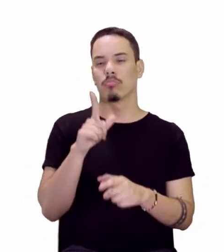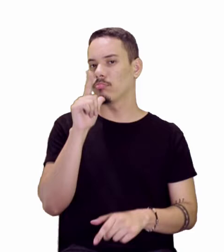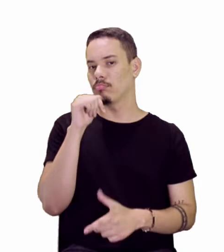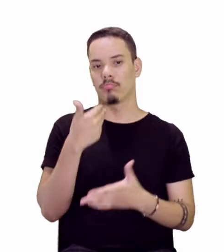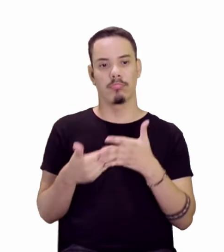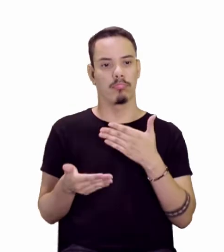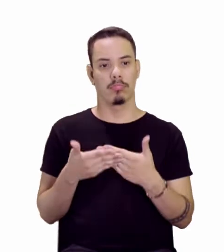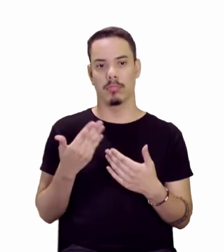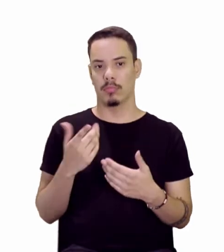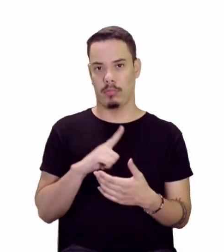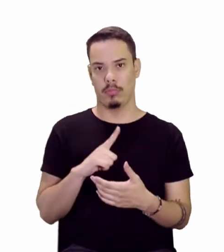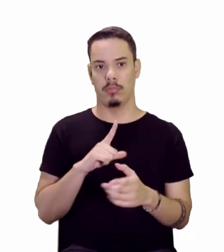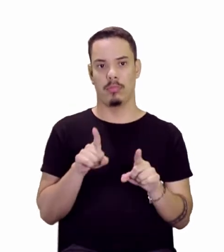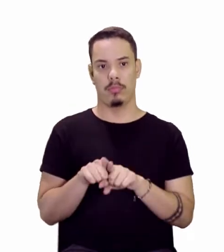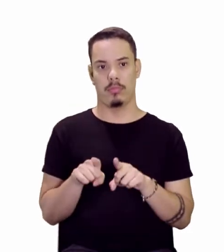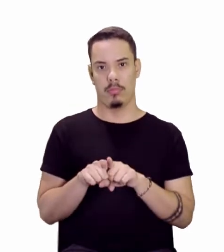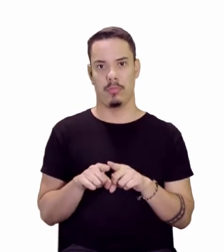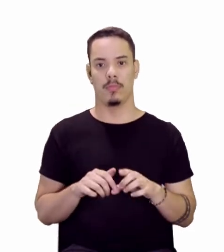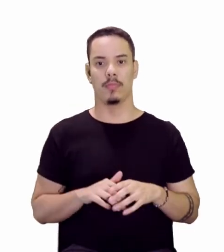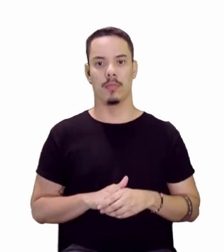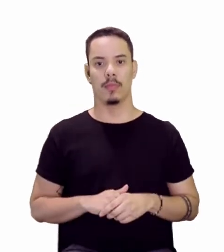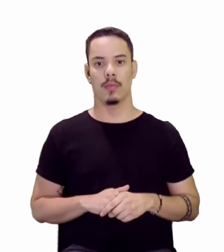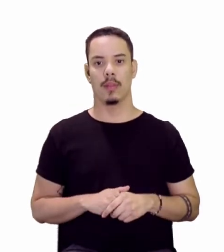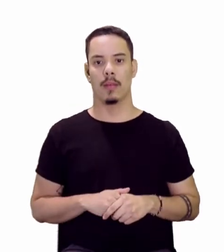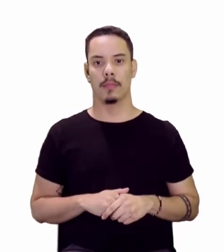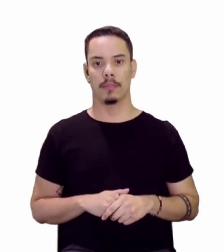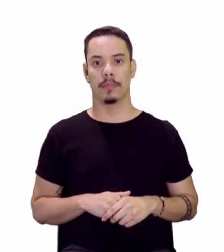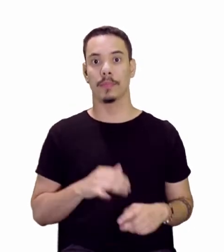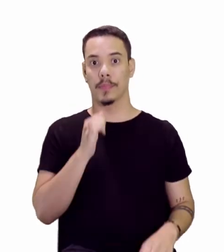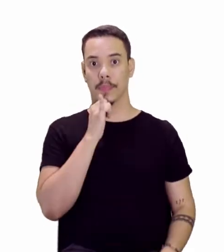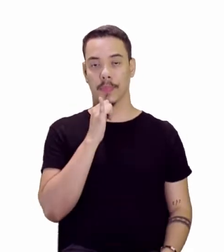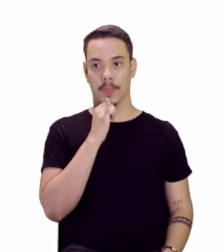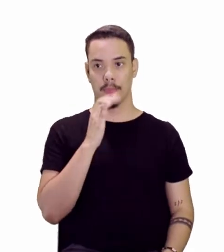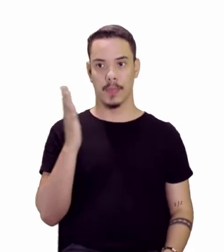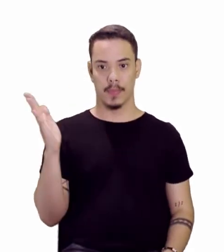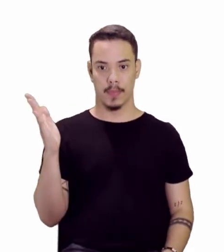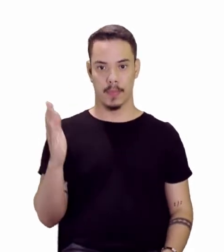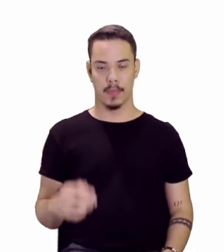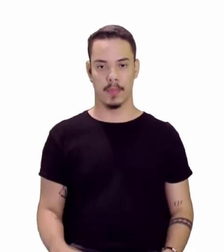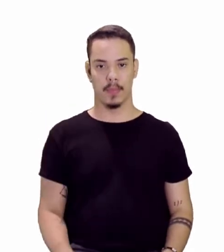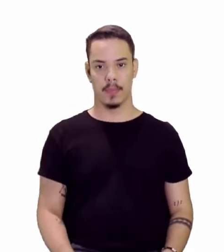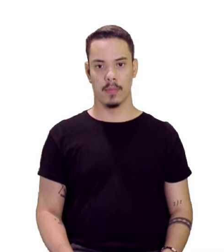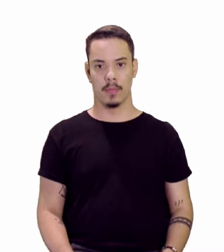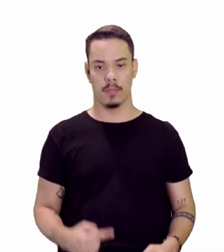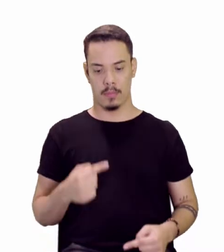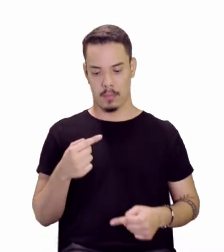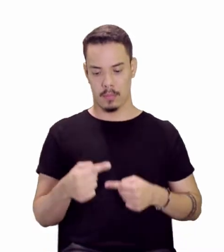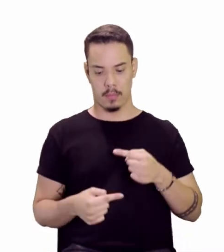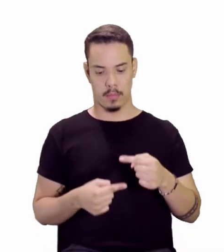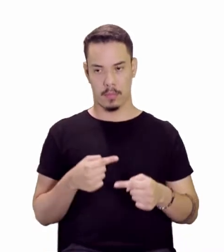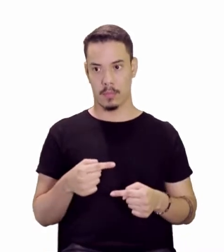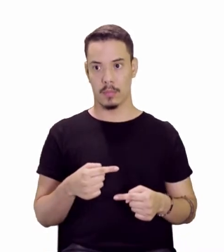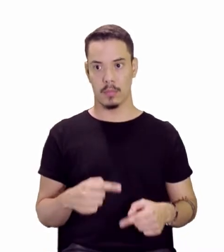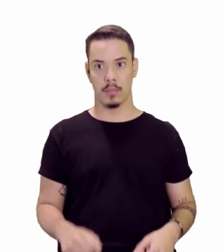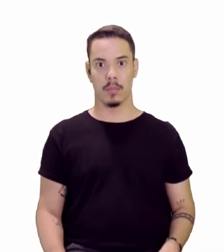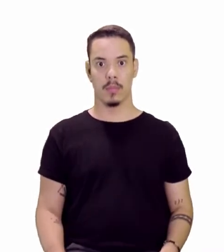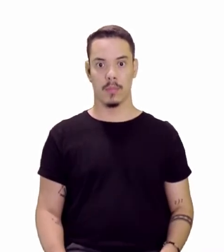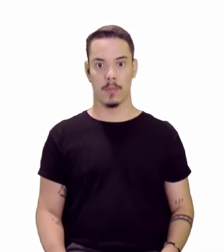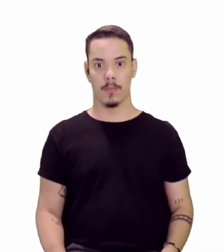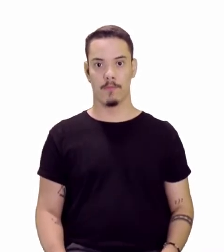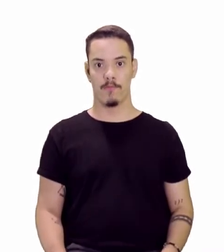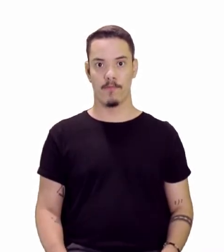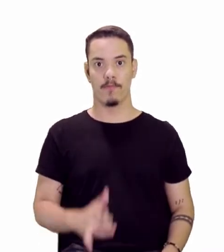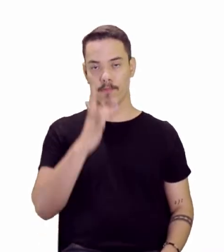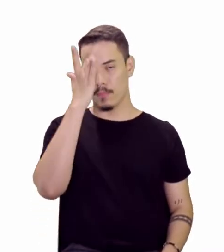qualquer. Olha bem, está ali. Todo, ele é cilíndrico, então por ser isso ficou fácil, mostrou